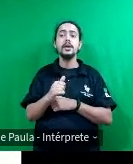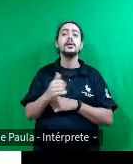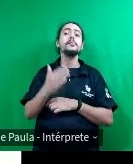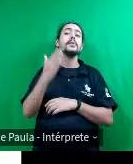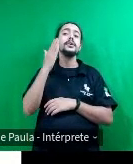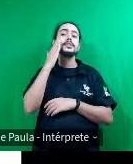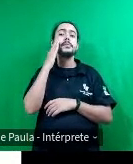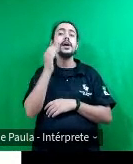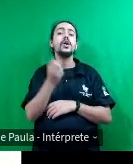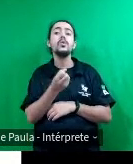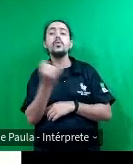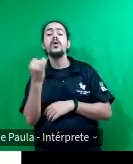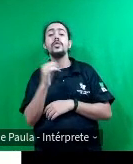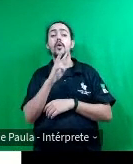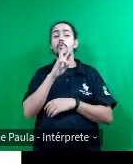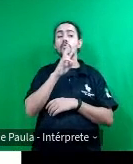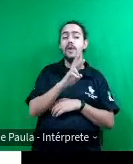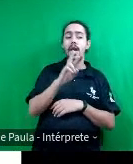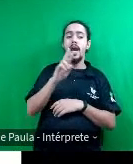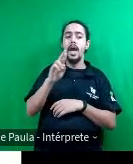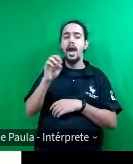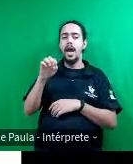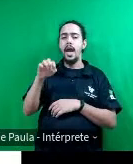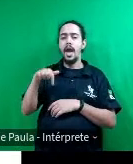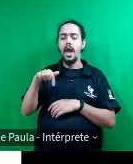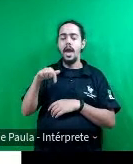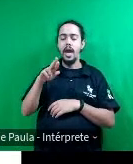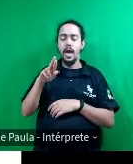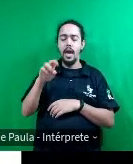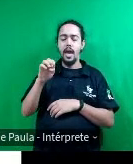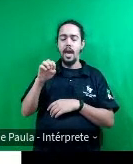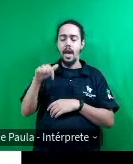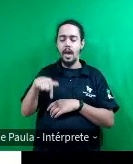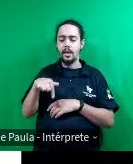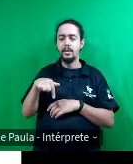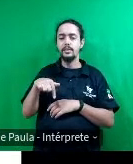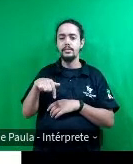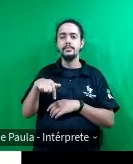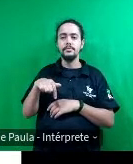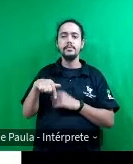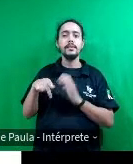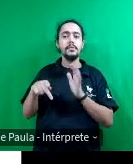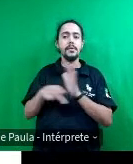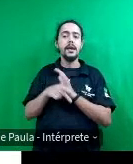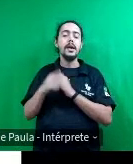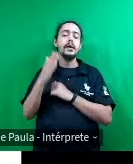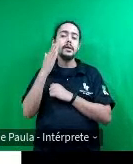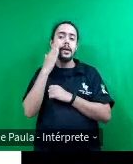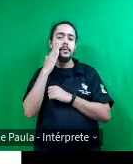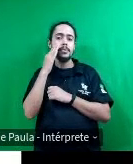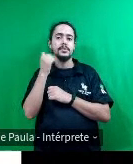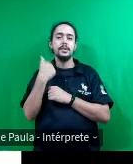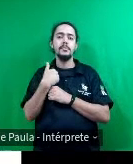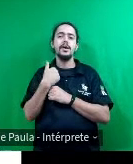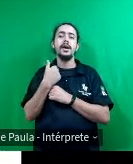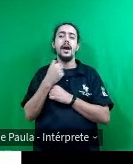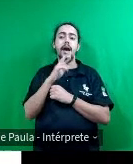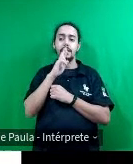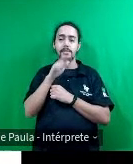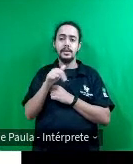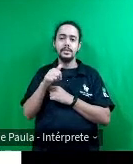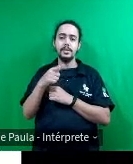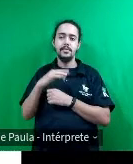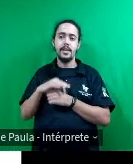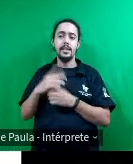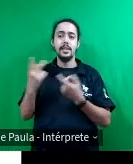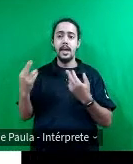Para descobrir a queda de tensão sobre a resistência equivalente, que é a mesma sobre o R2, que é a mesma sobre o R1,